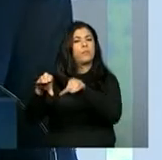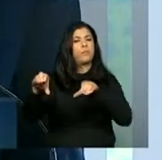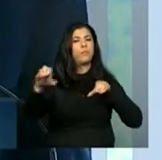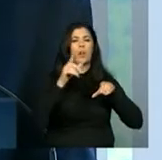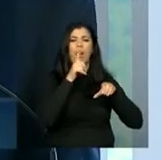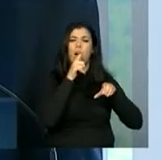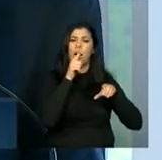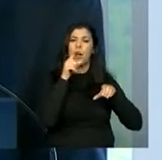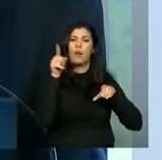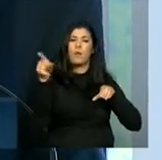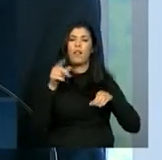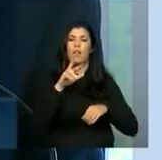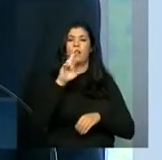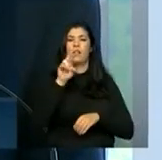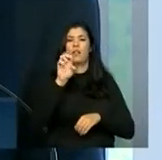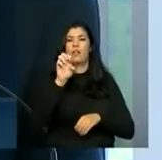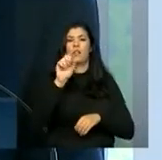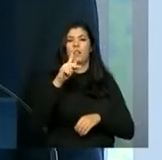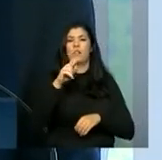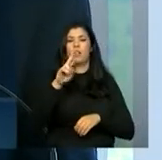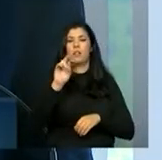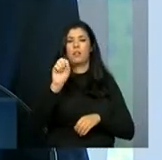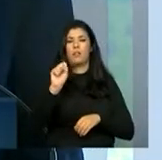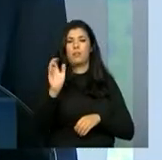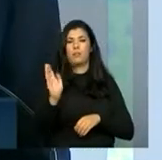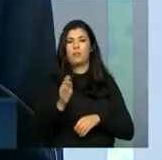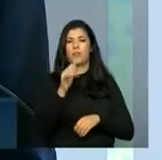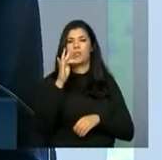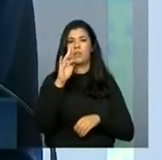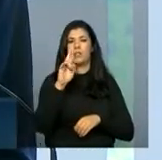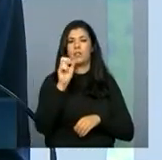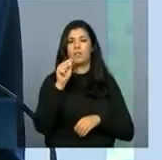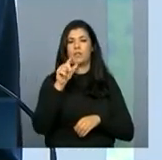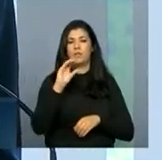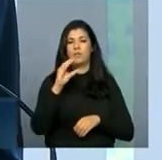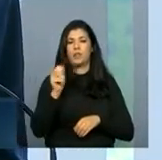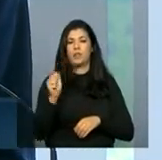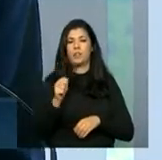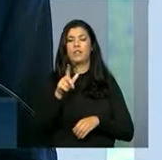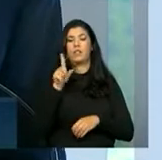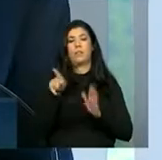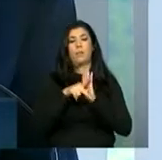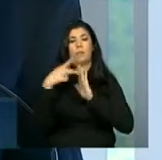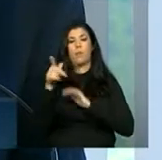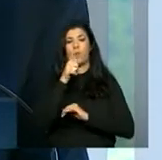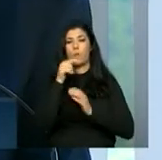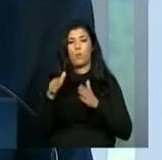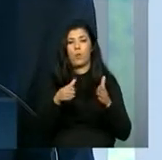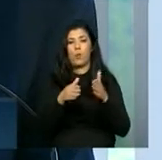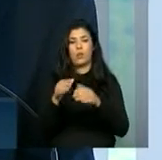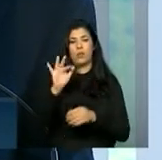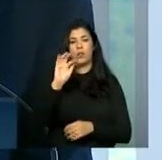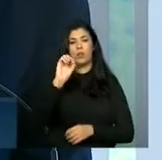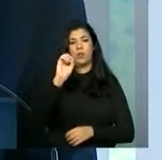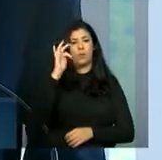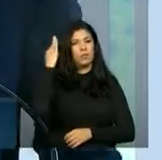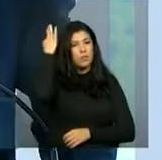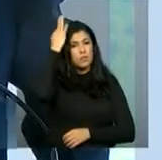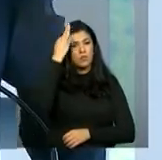do França no Rio São Lourenço que é uma afluente da Bacia do Rio Ribeira vem